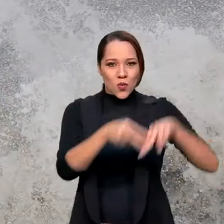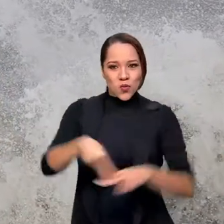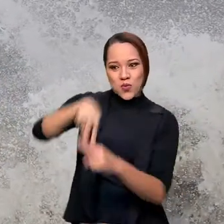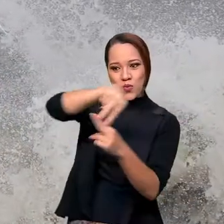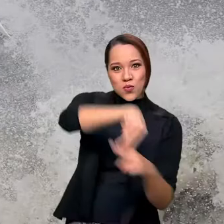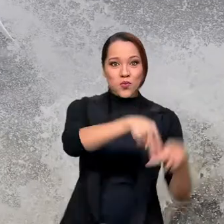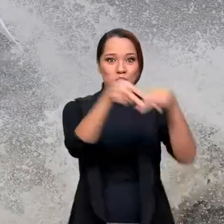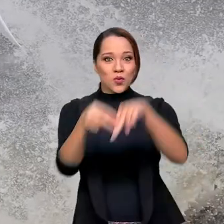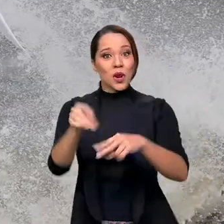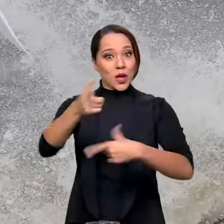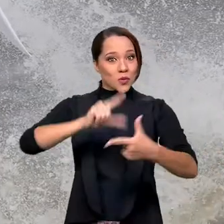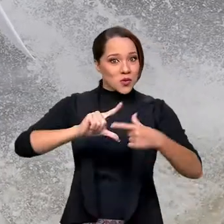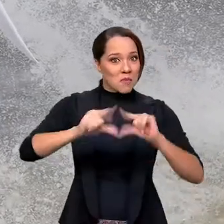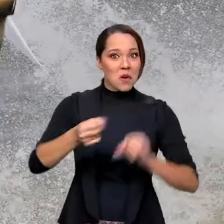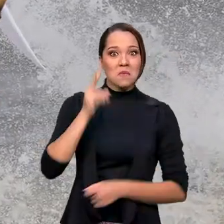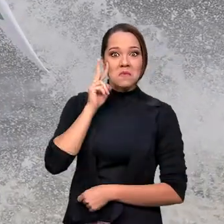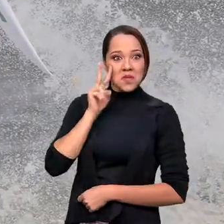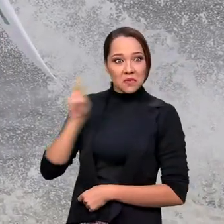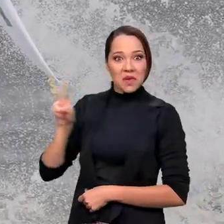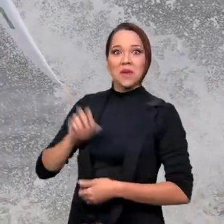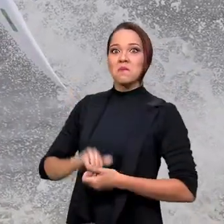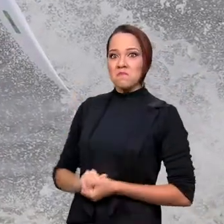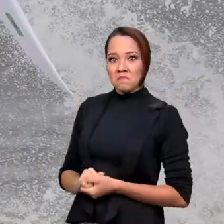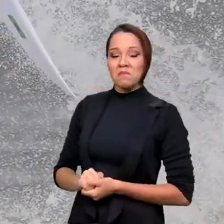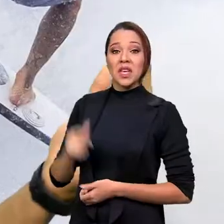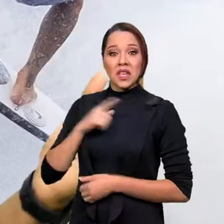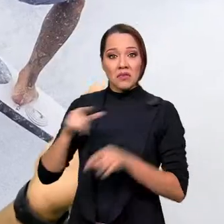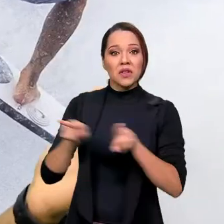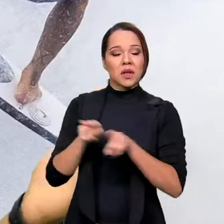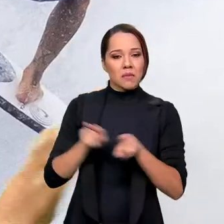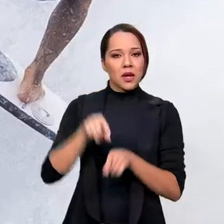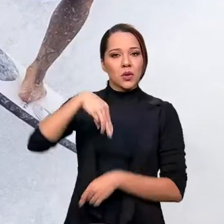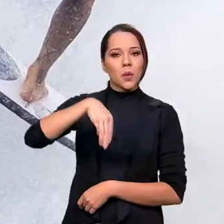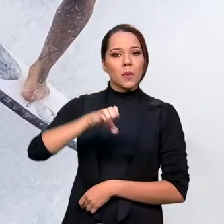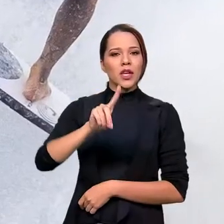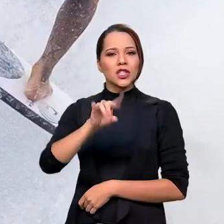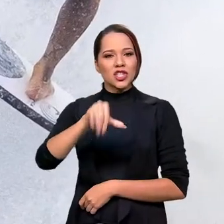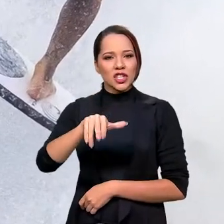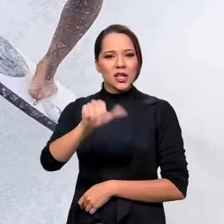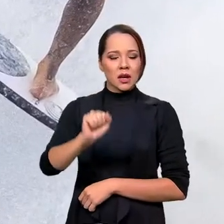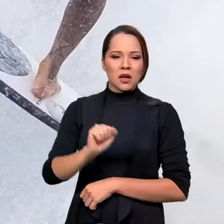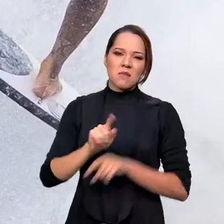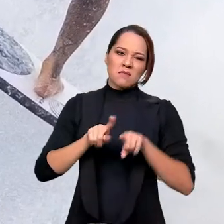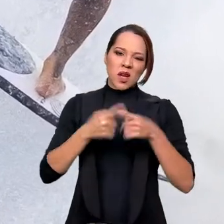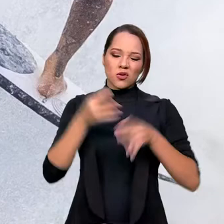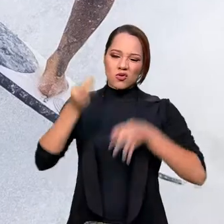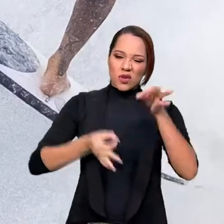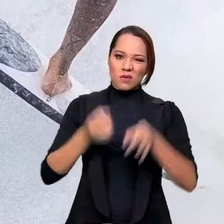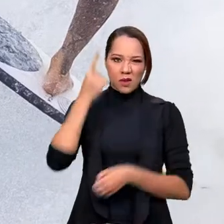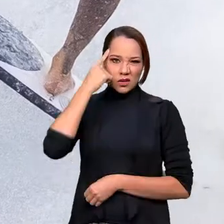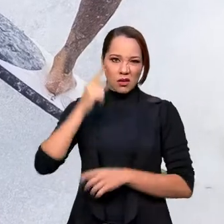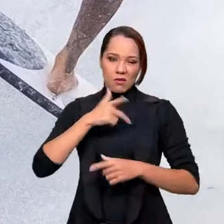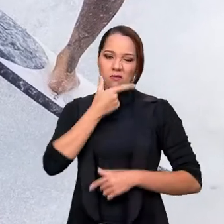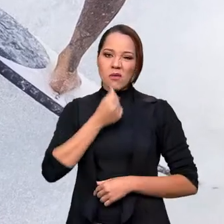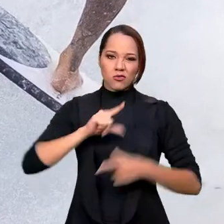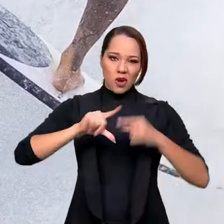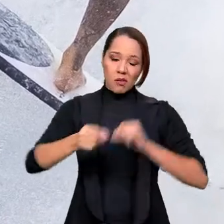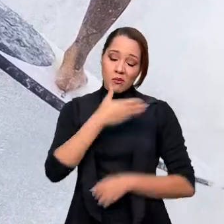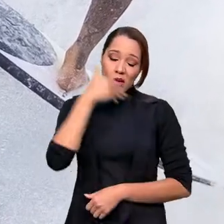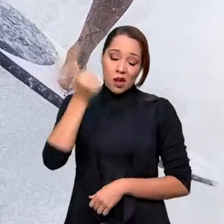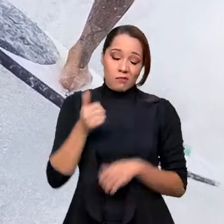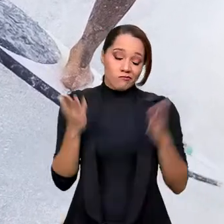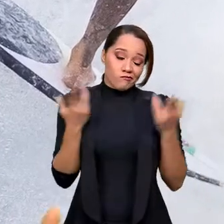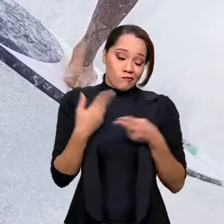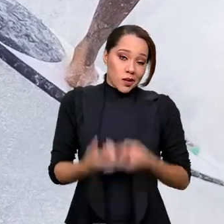puderam voar nas ondas japonesas. Olha esse aéreo do Ítalo. E teve esse aéreo do Medina também, mas os juízes acharam que o do Japa